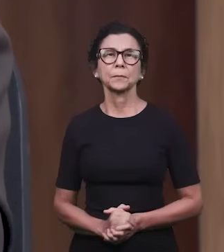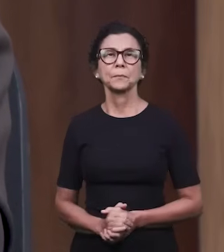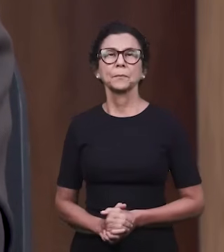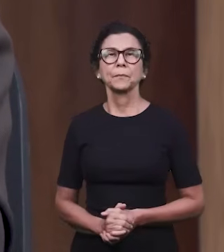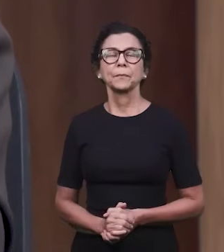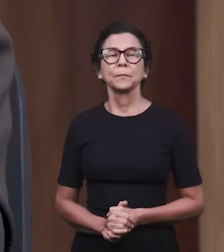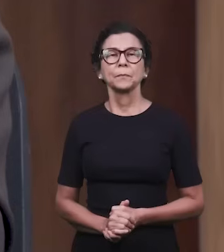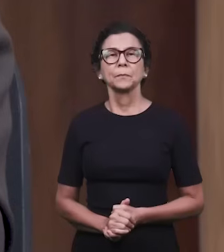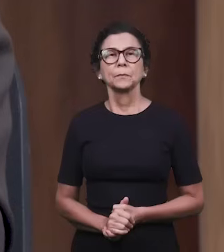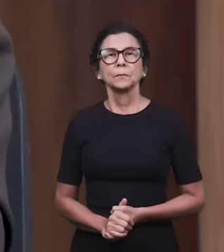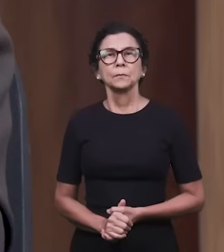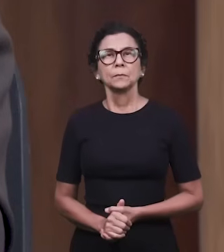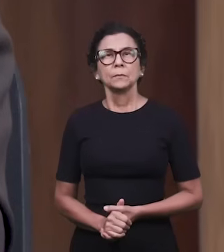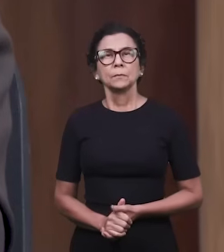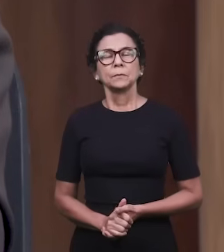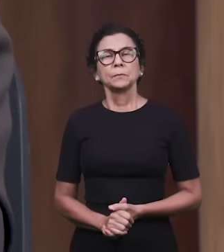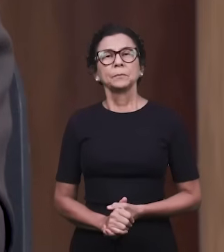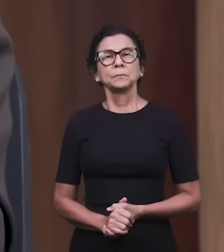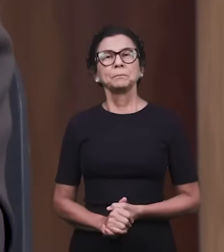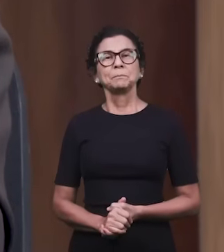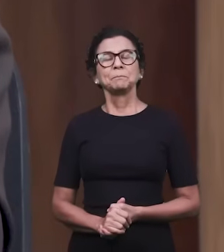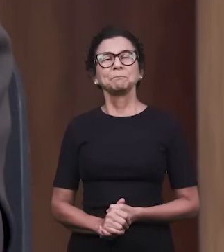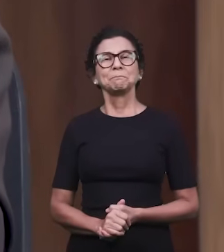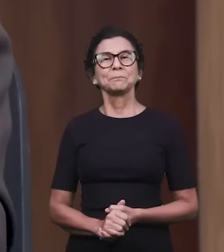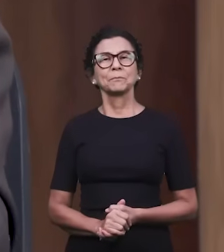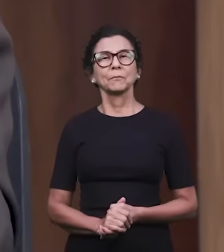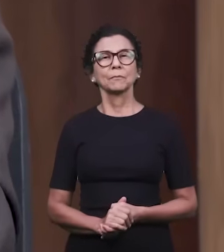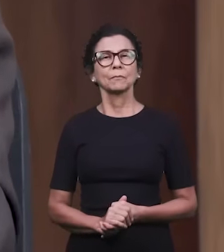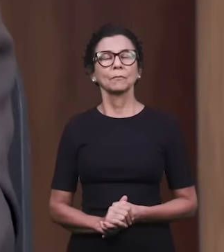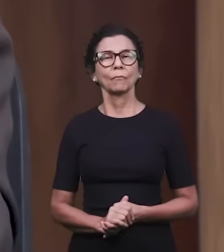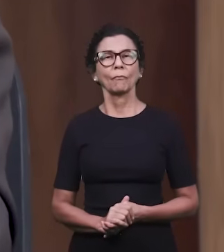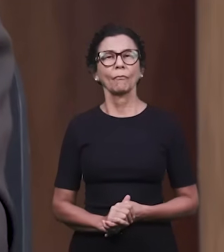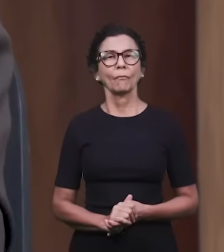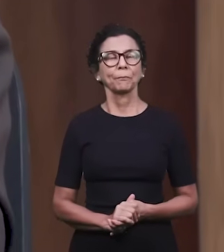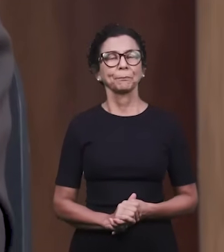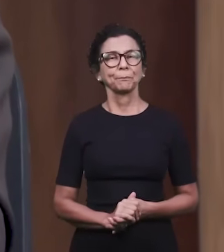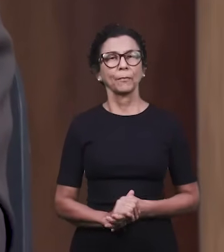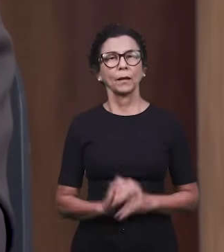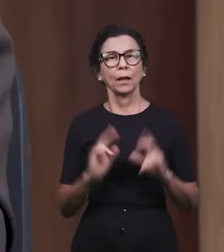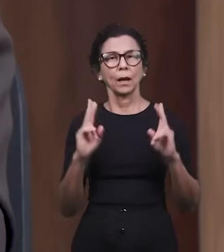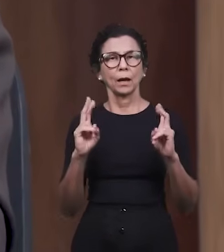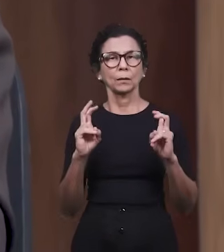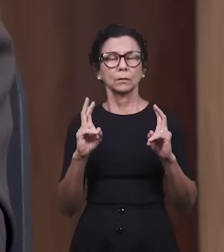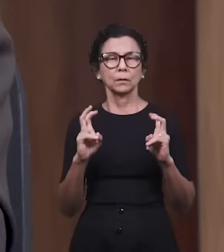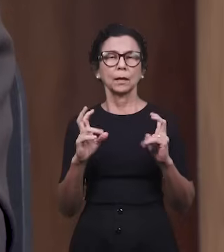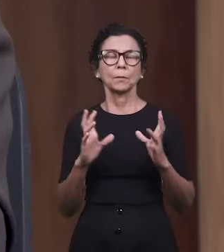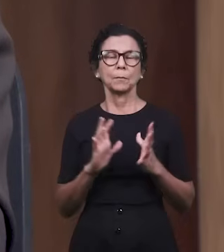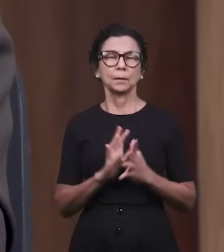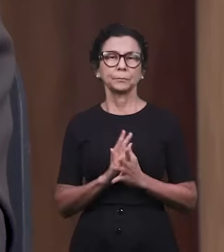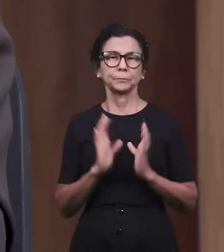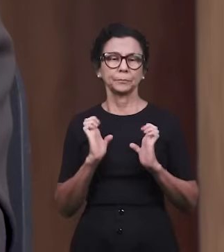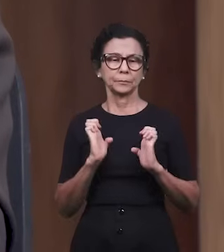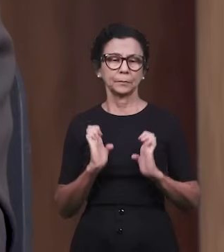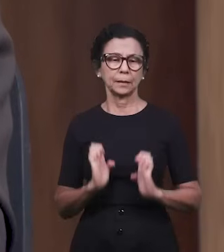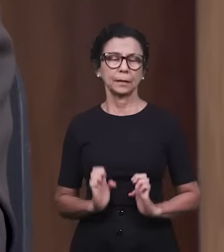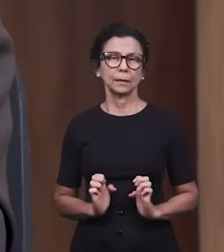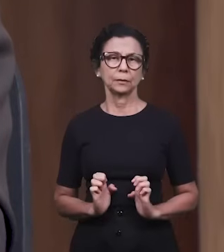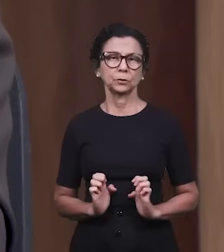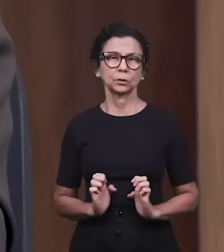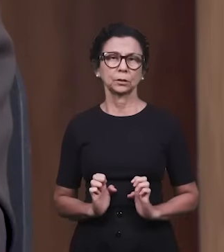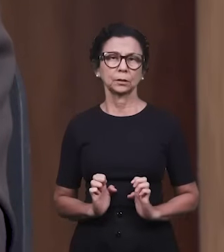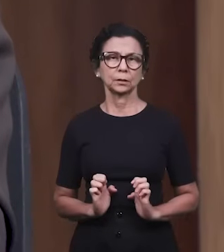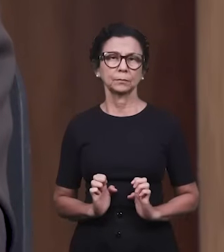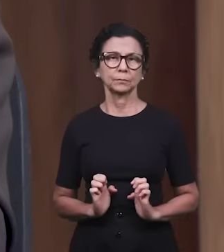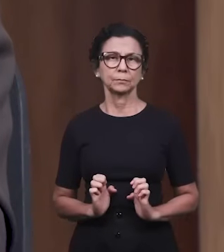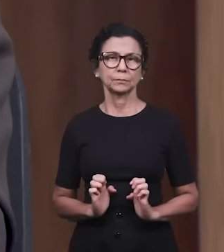palavra, já dando aqui uma primeira ideia, uma palavra introdutória relacionada à questão da ética na